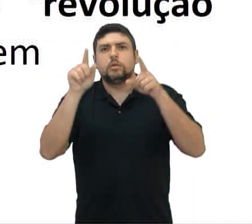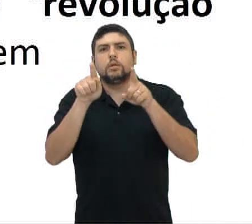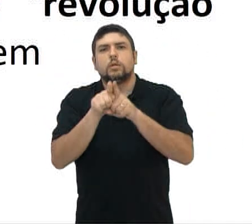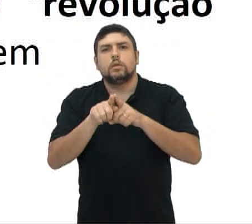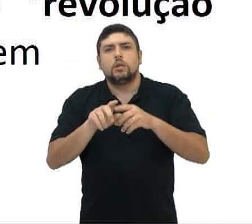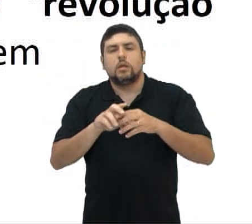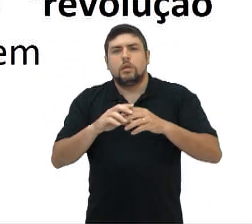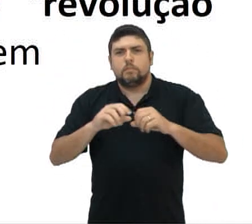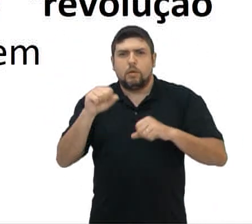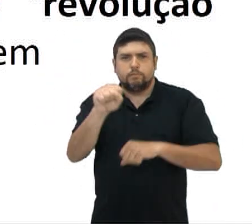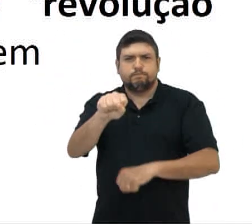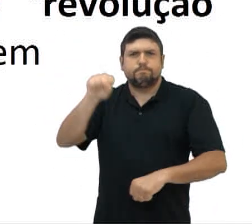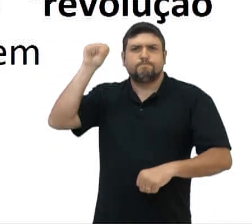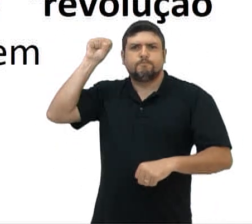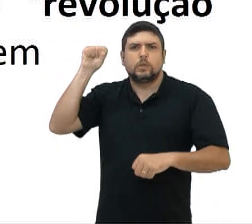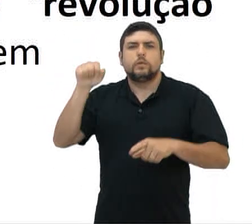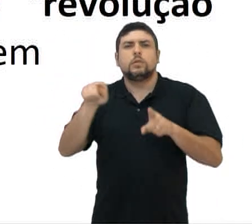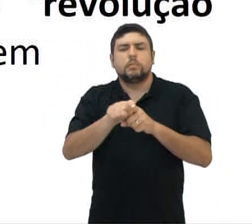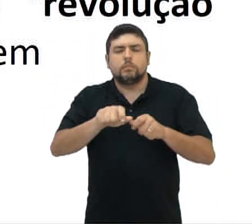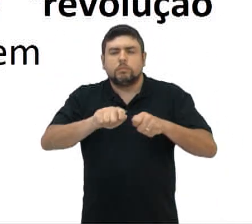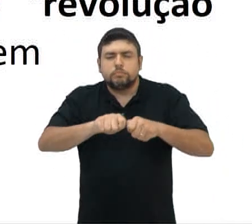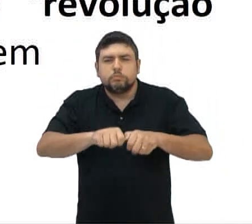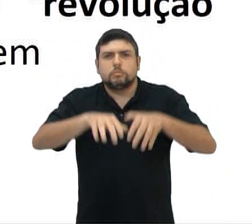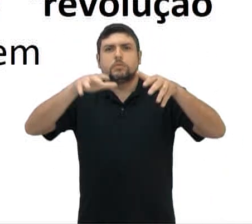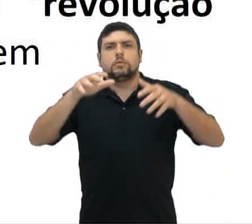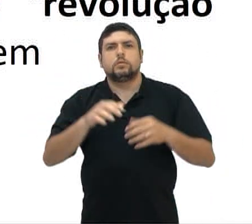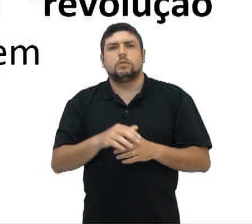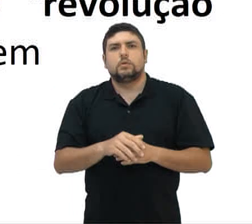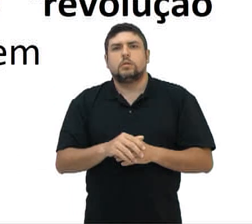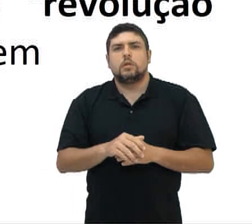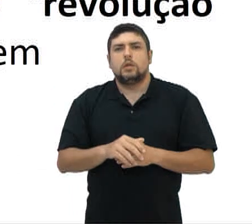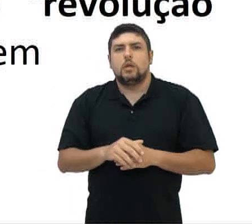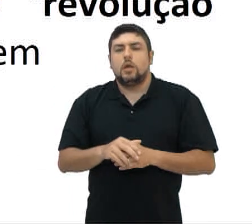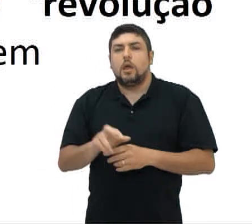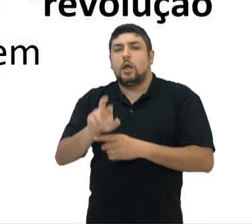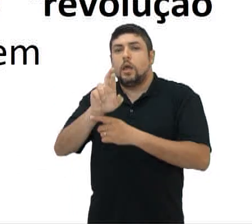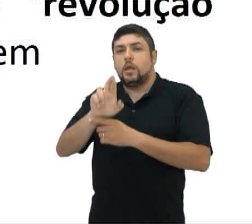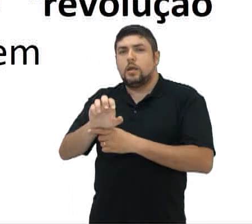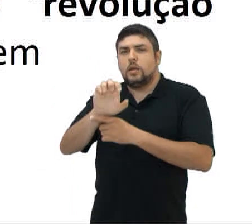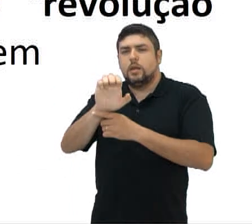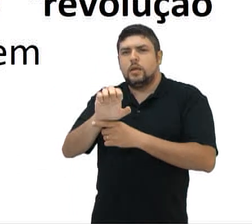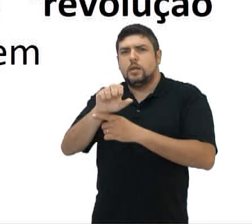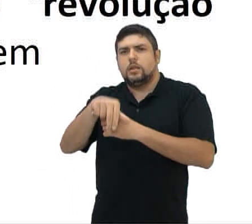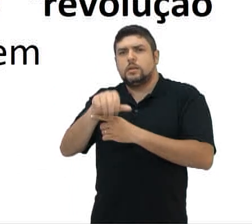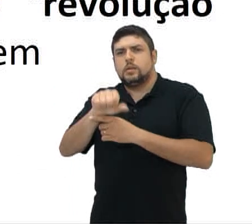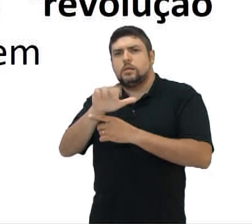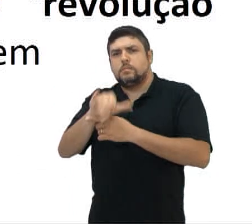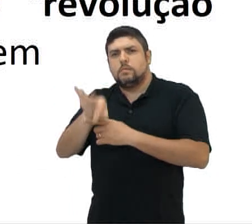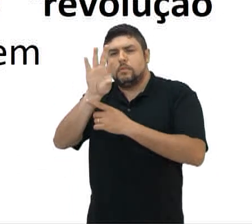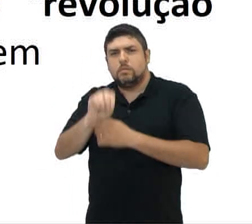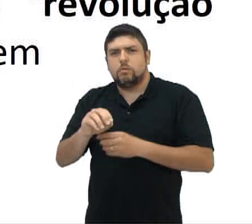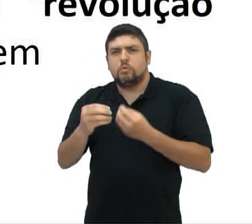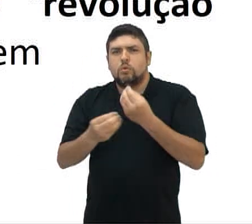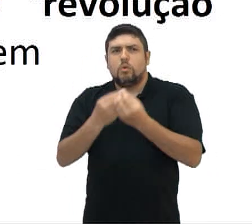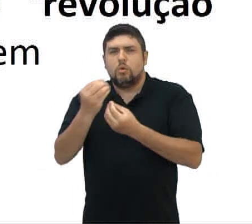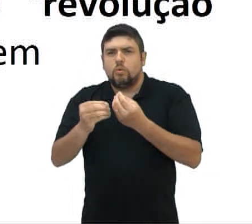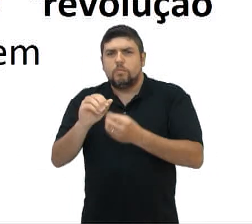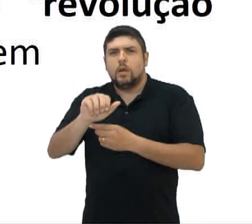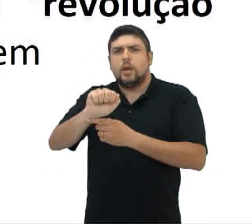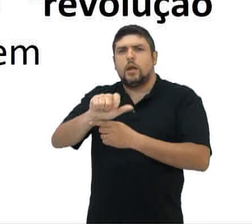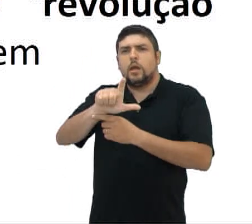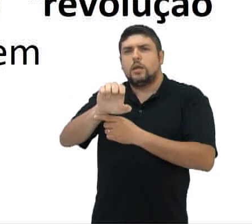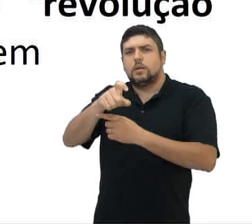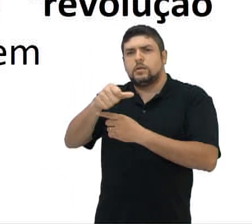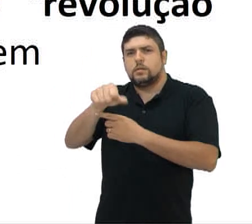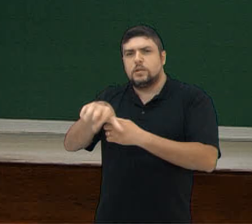hermetismo. A expressão Revolução Científica foi criada por Alexandre Koyré em 1939. Então, Alexandre